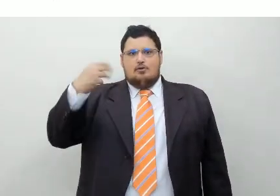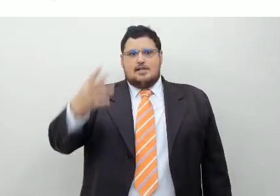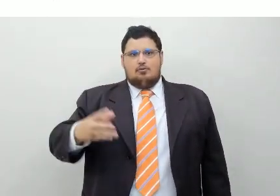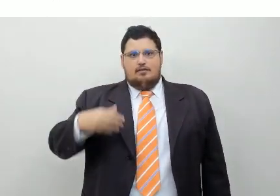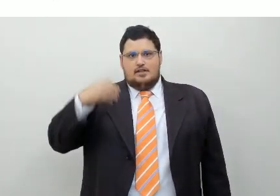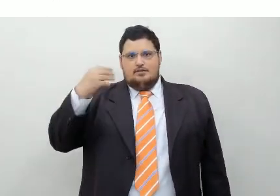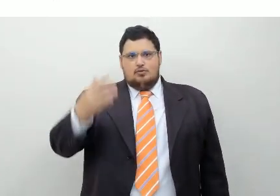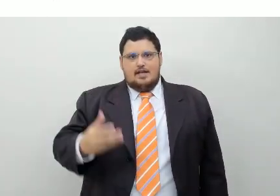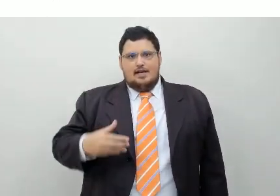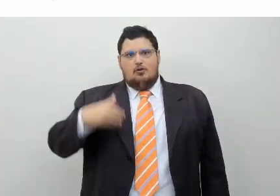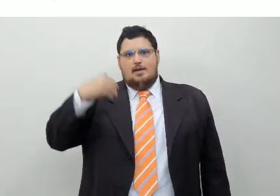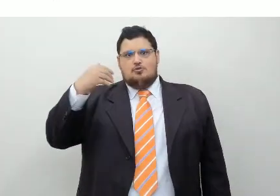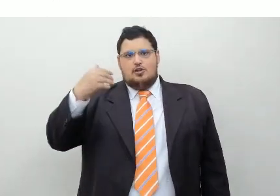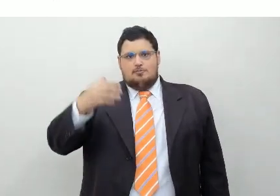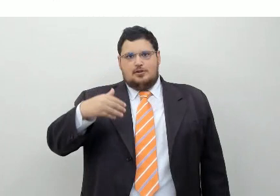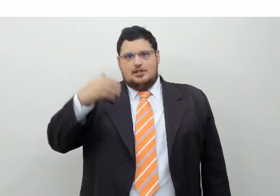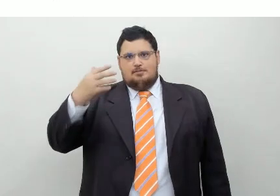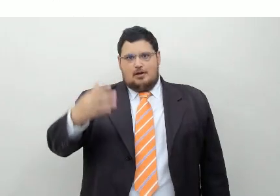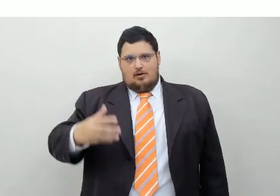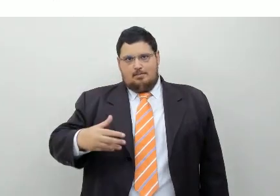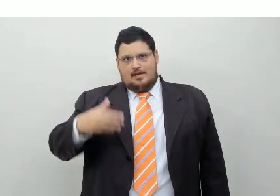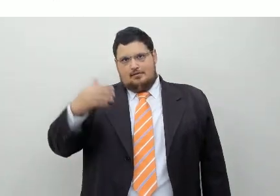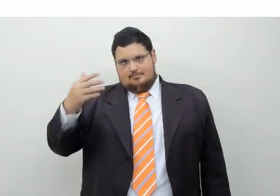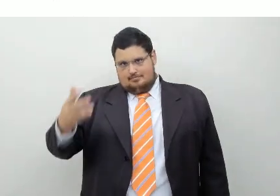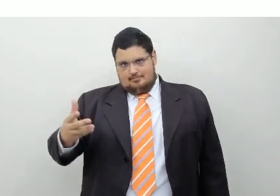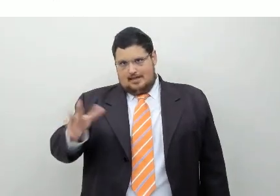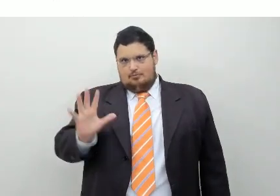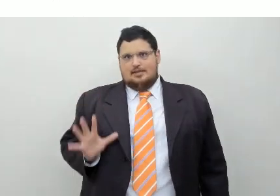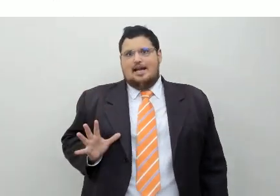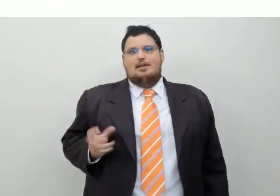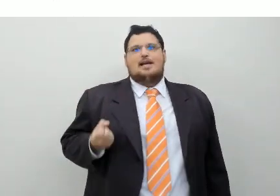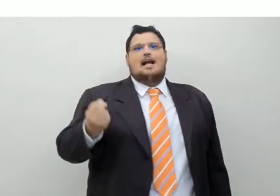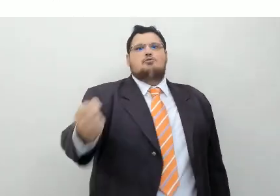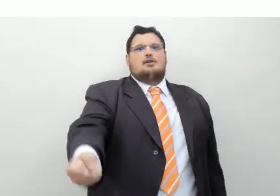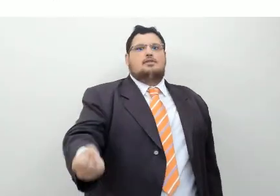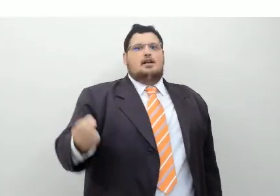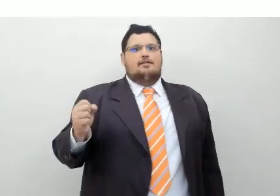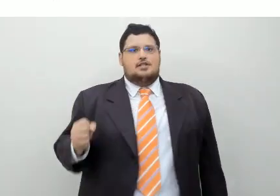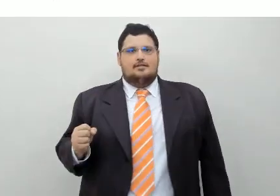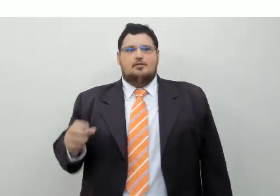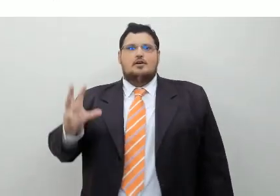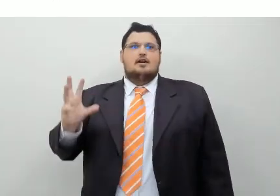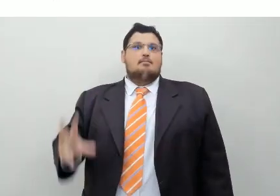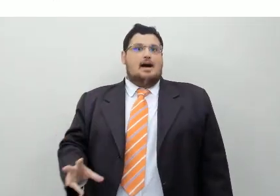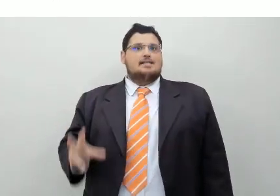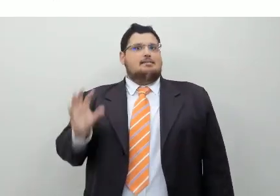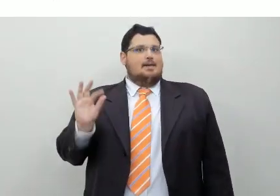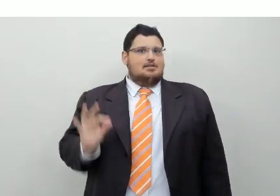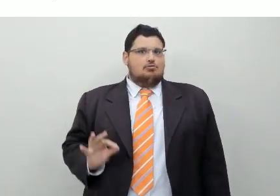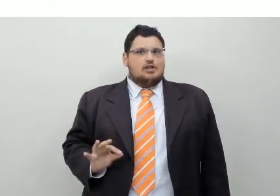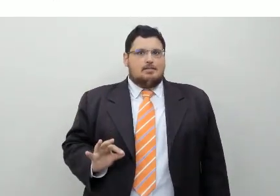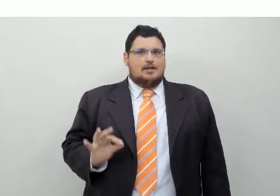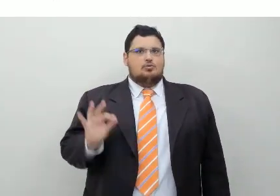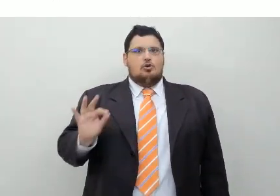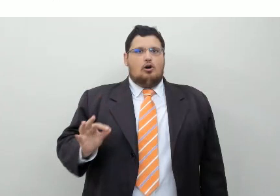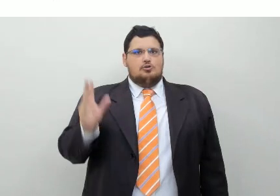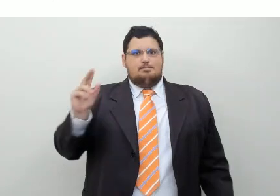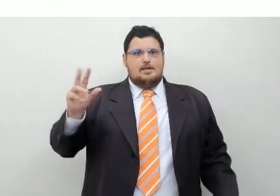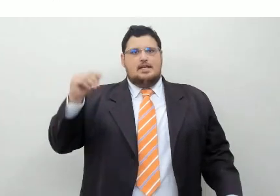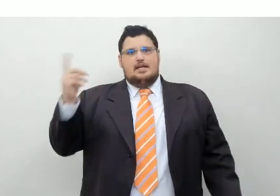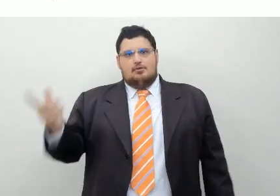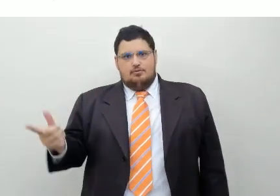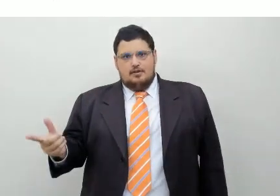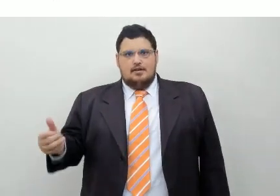de causar um efetivo dano ao bem jurídico protegido pela norma penal. Ele não quer causar um dano efetivo, mas apenas com o chamado dolo